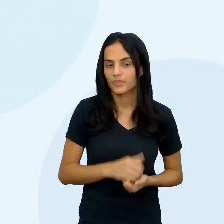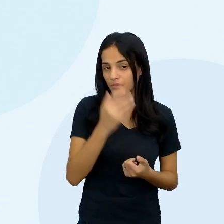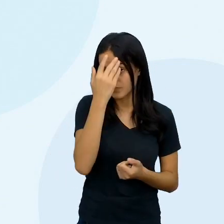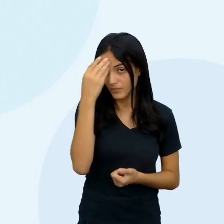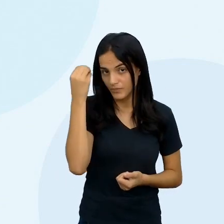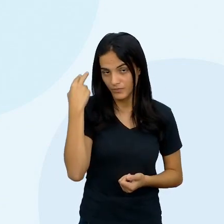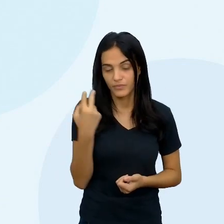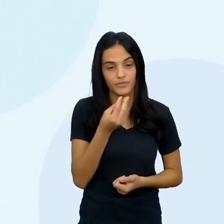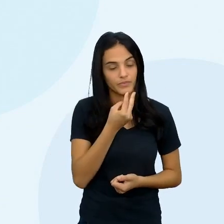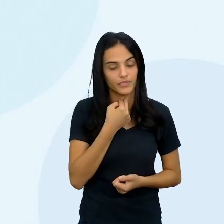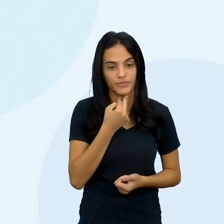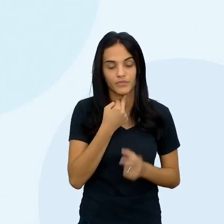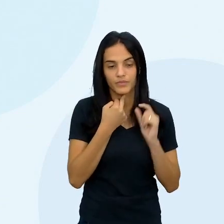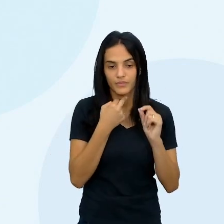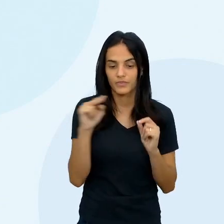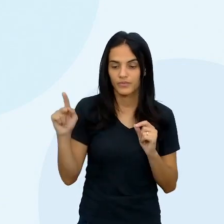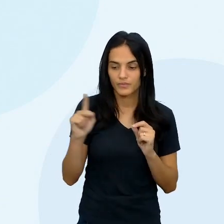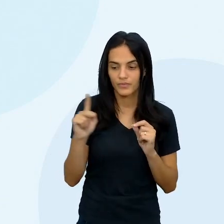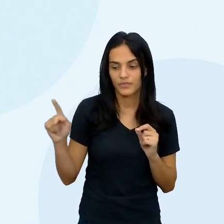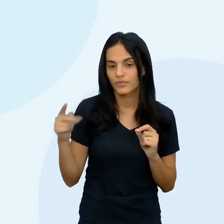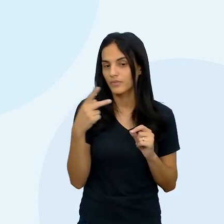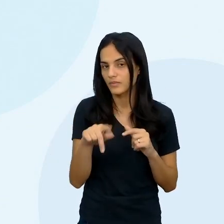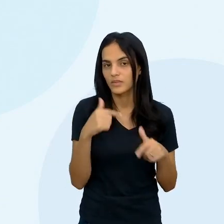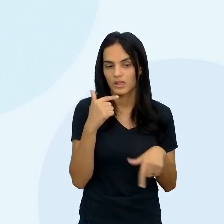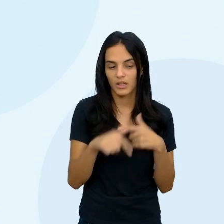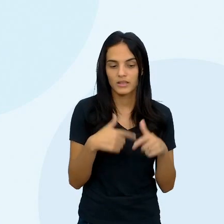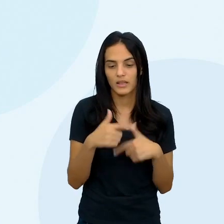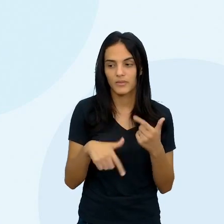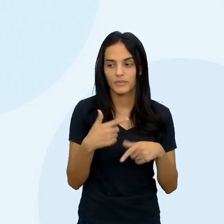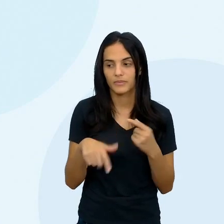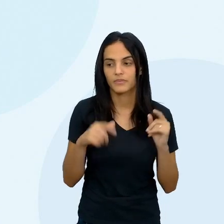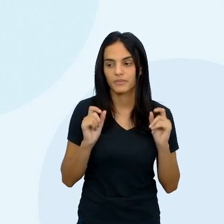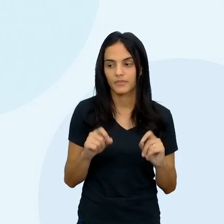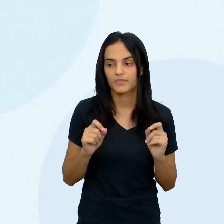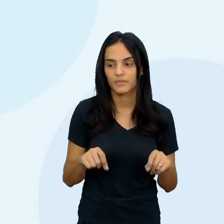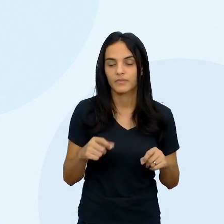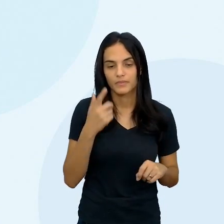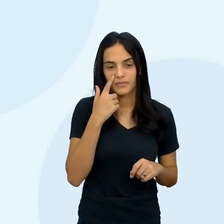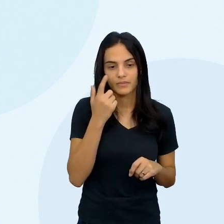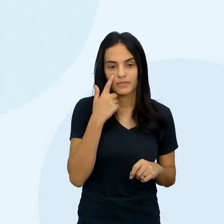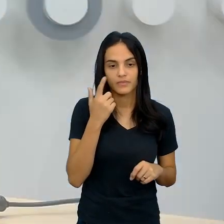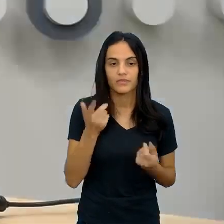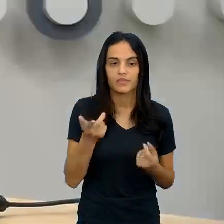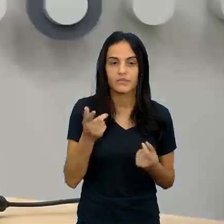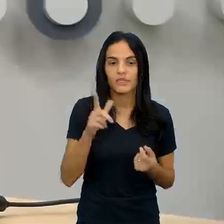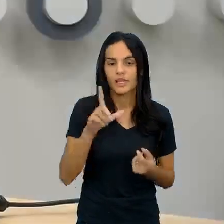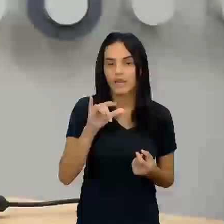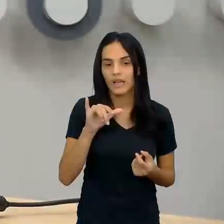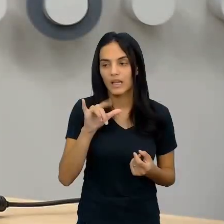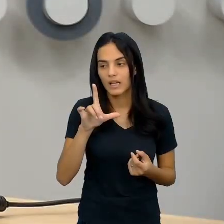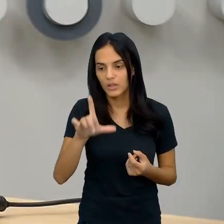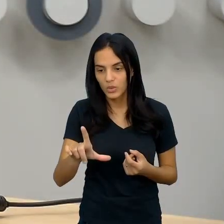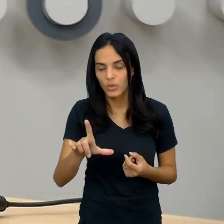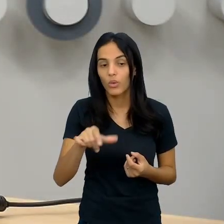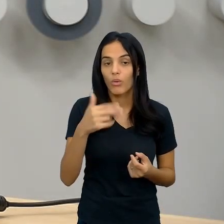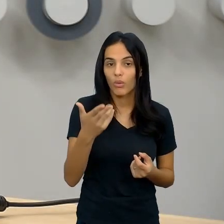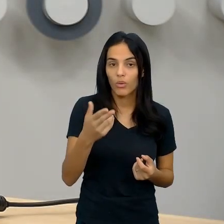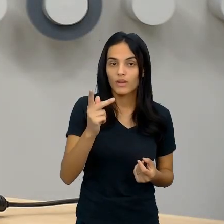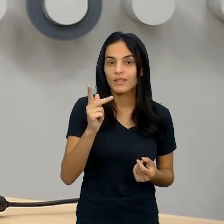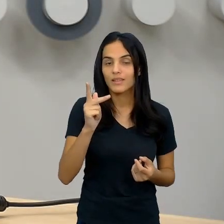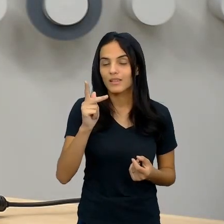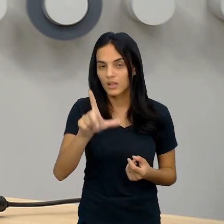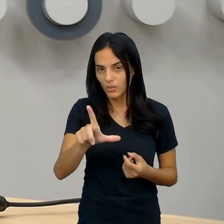esquecer também que, professor e professora, que você vai trabalhar aqui sobre medidas de litros e quilos, em que você vai